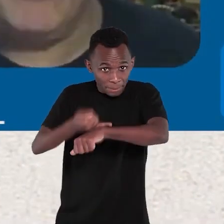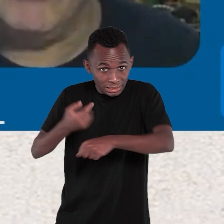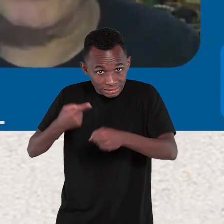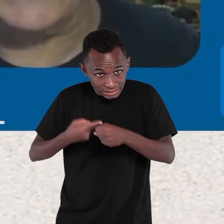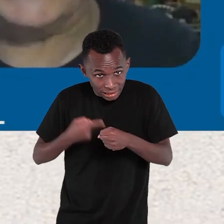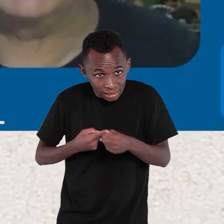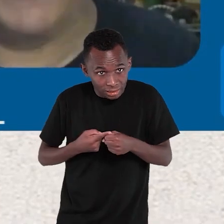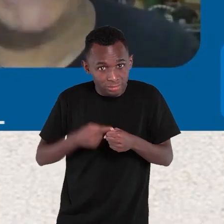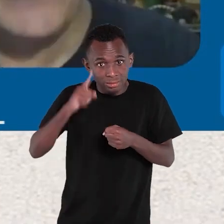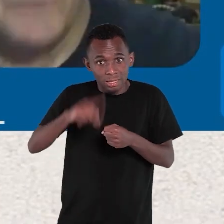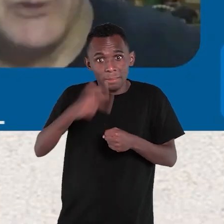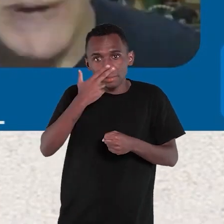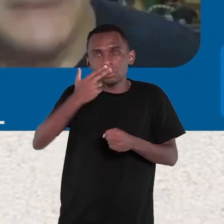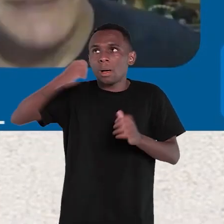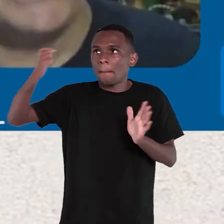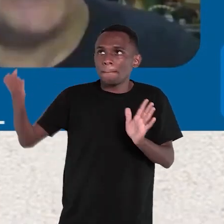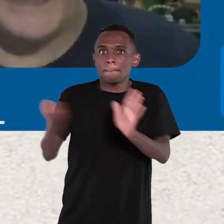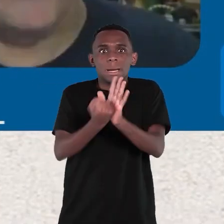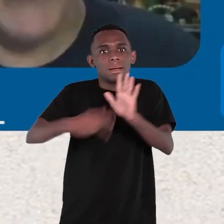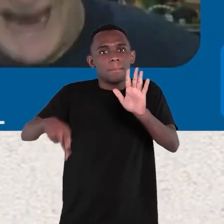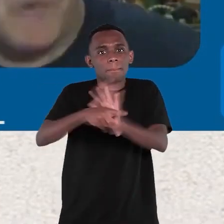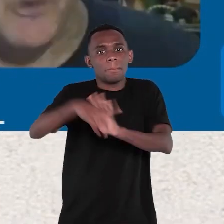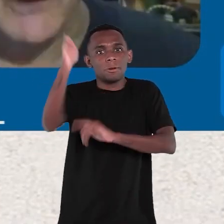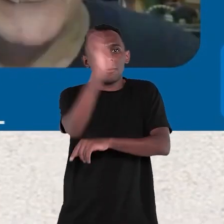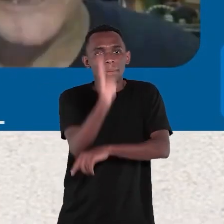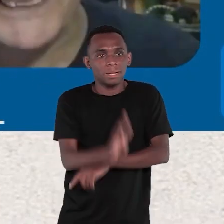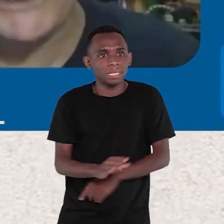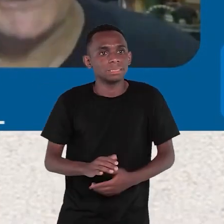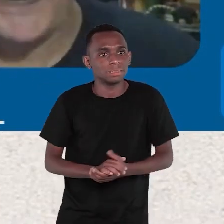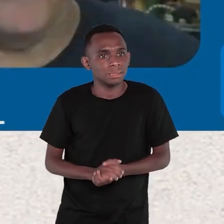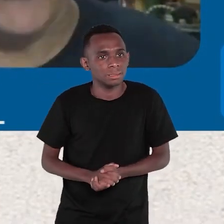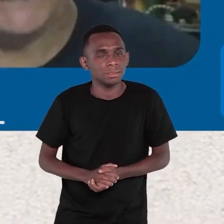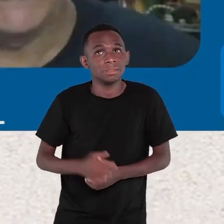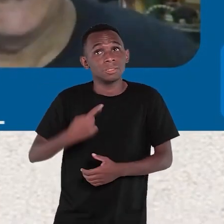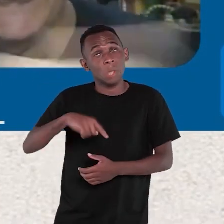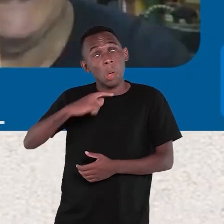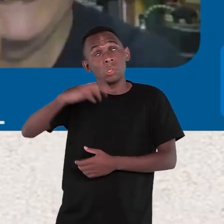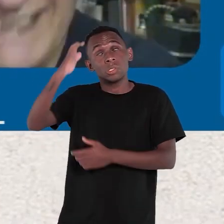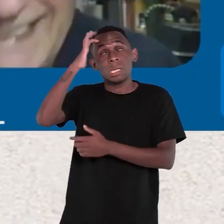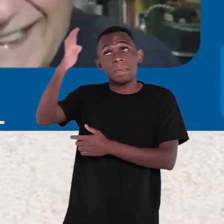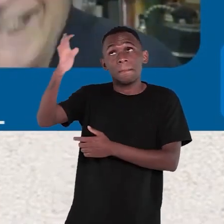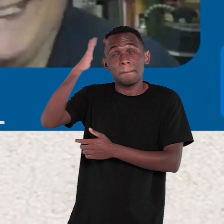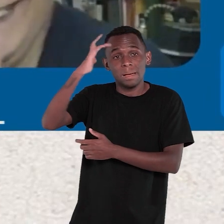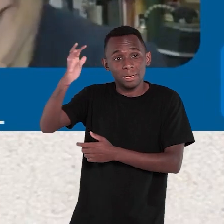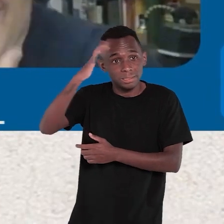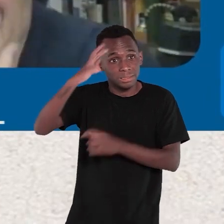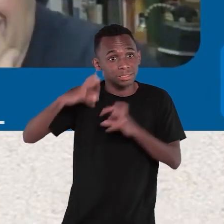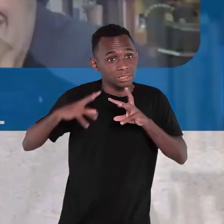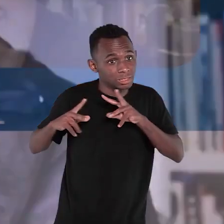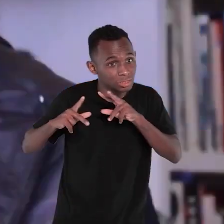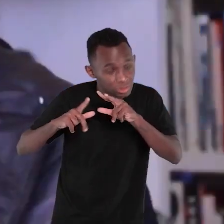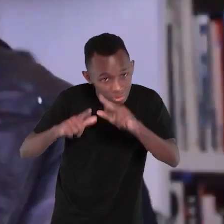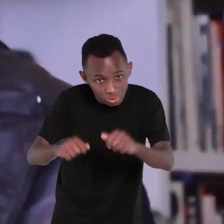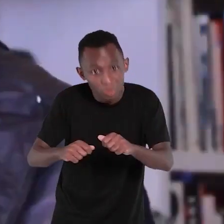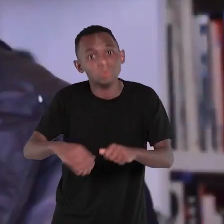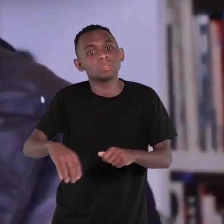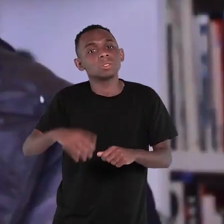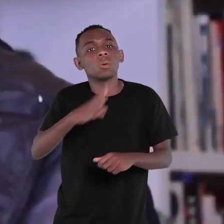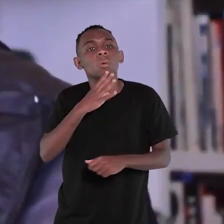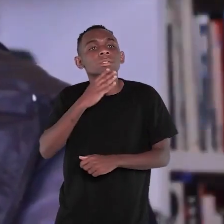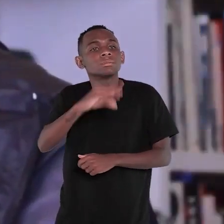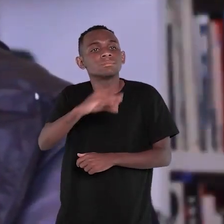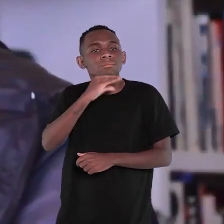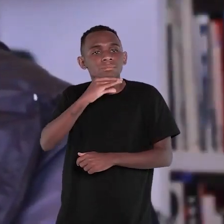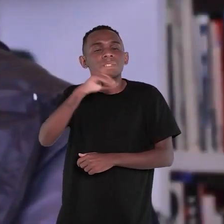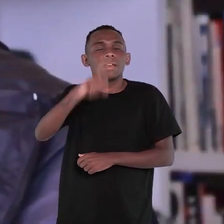Itabira quer dizer, deveria ser um monumento nacional, né? É um monumento nacional. No nosso imaginário, de todas as pessoas que conhecem a obra